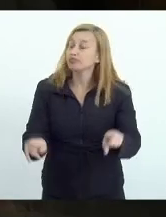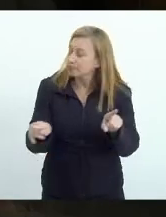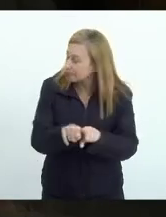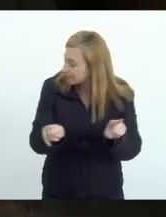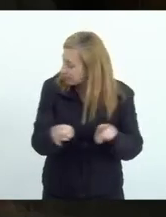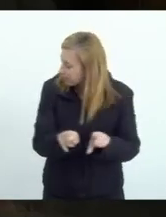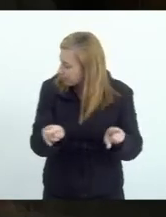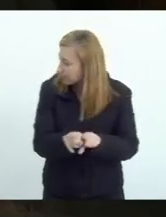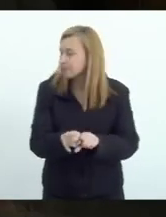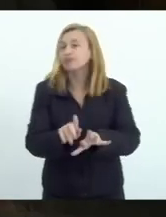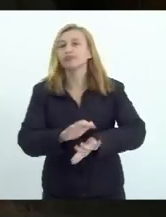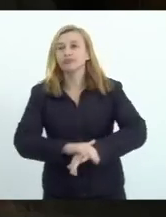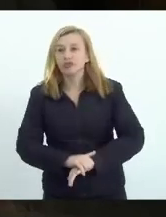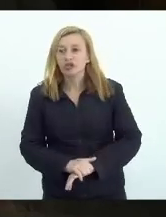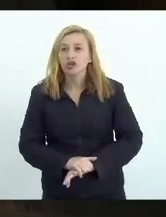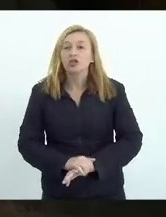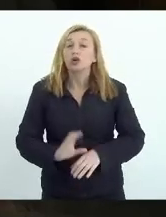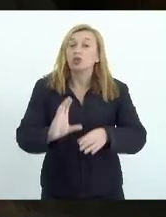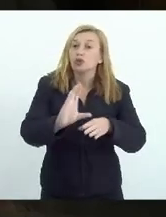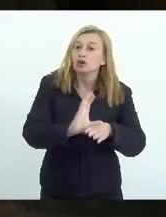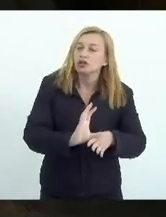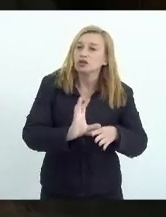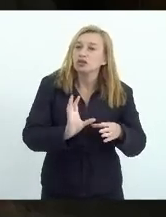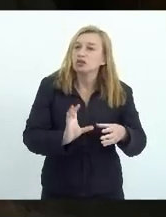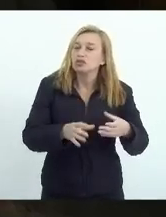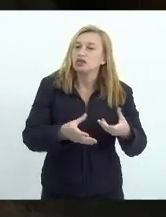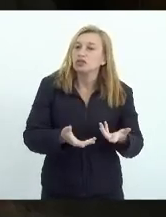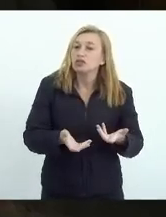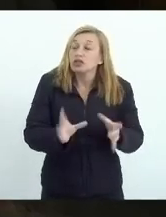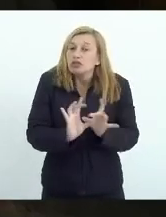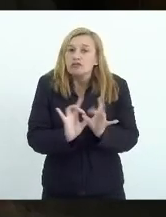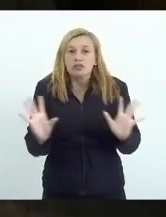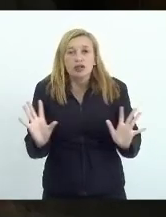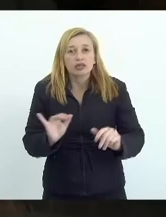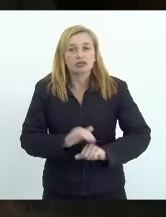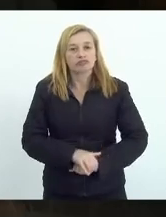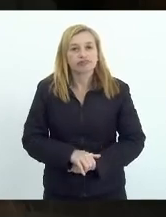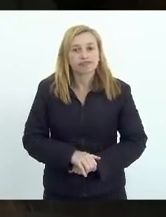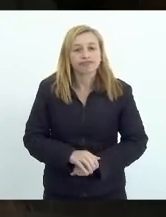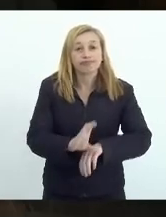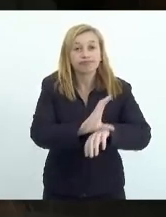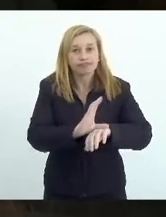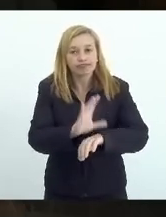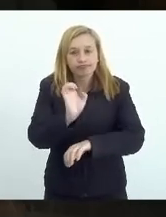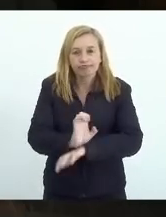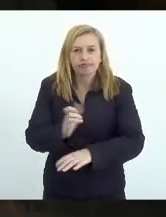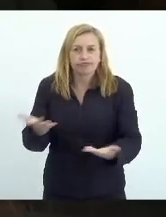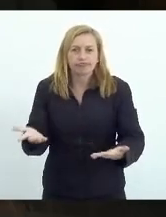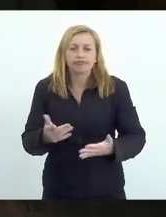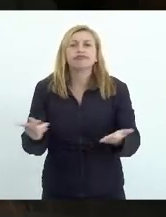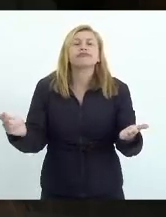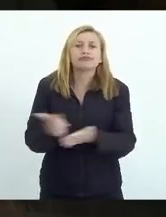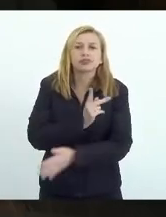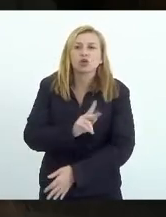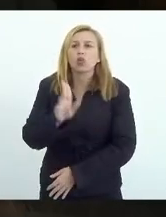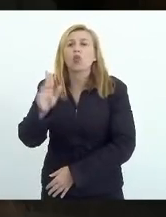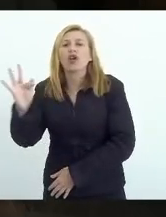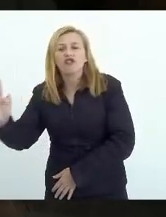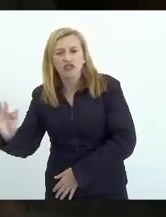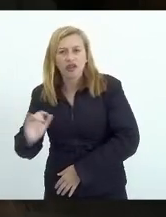e também dispositivo recepcionado da Constituição Estadual, dispõe de autonomia. O que está acontecendo, por exemplo, com a UENF e com a